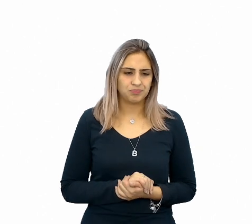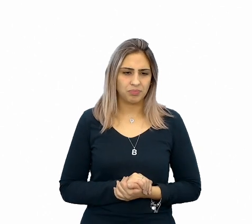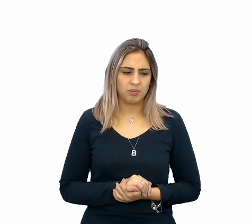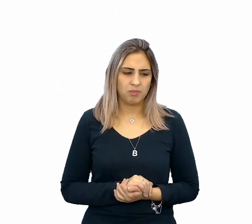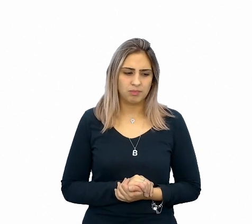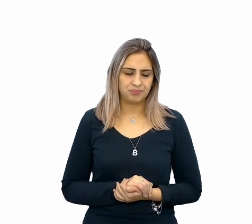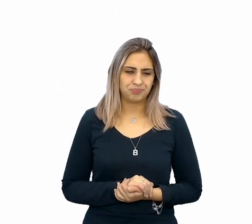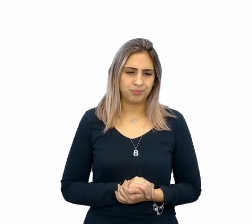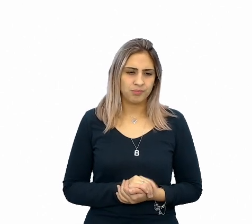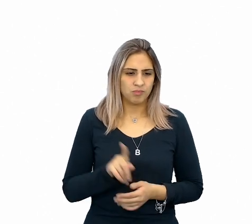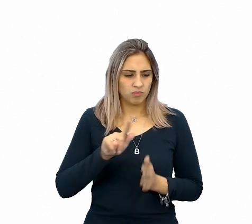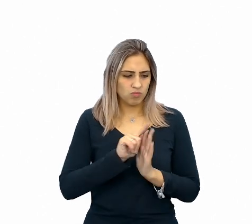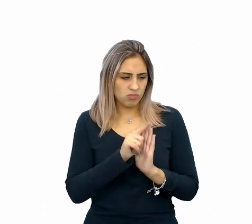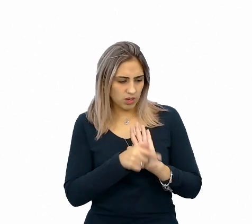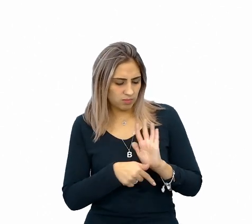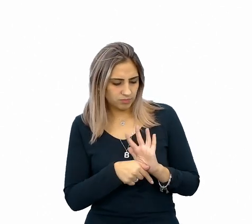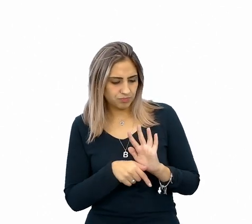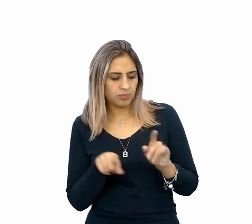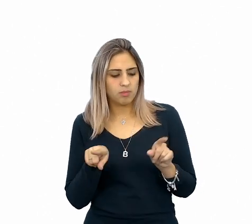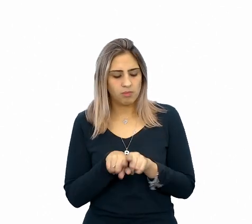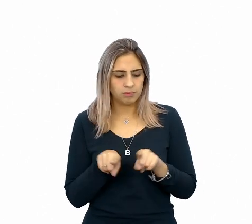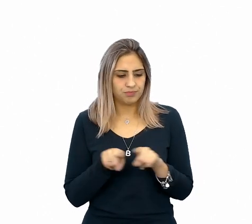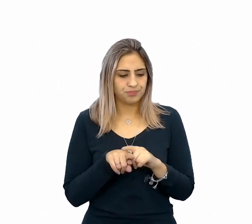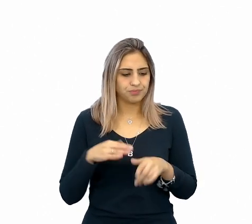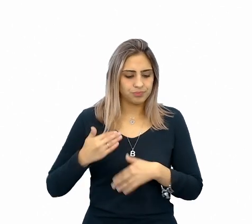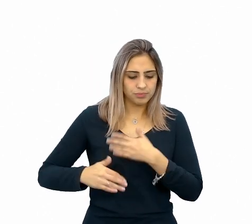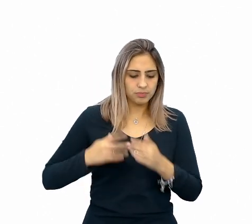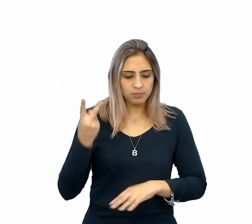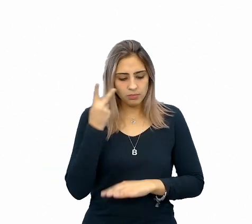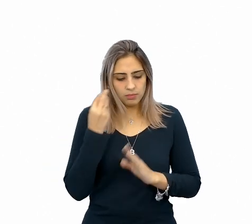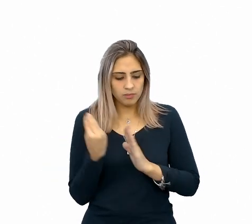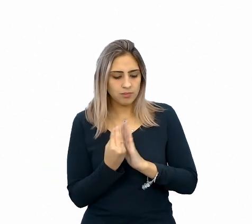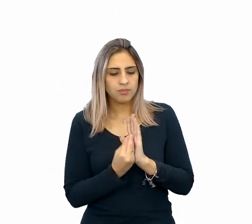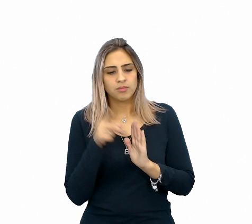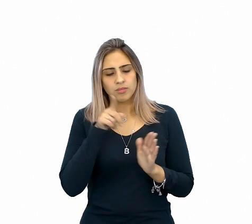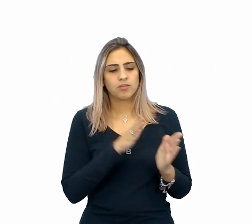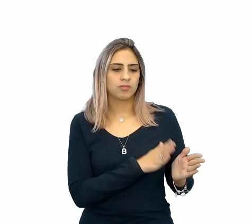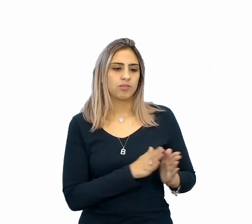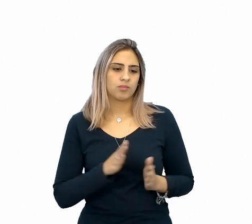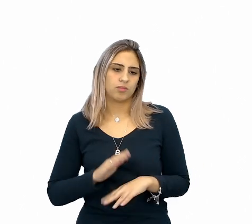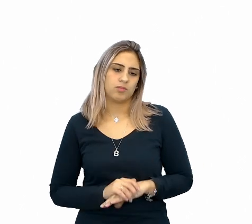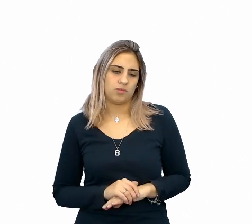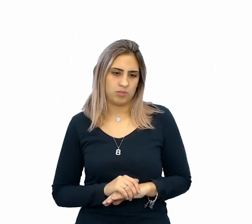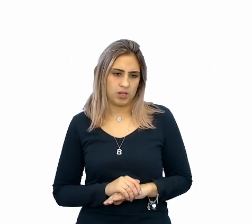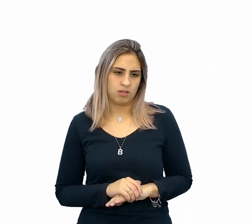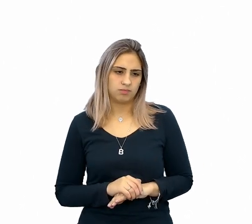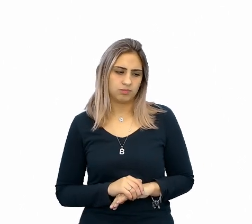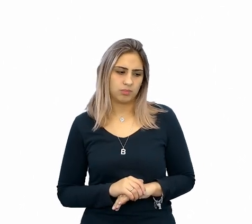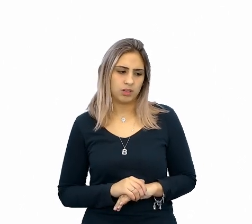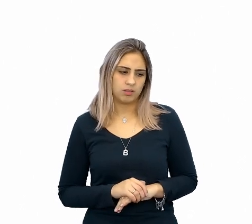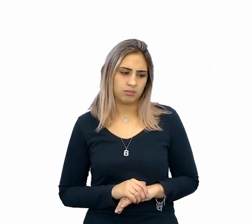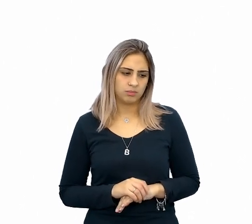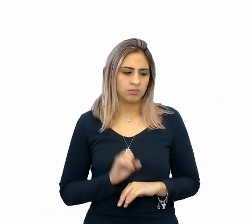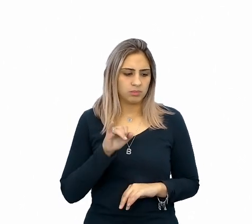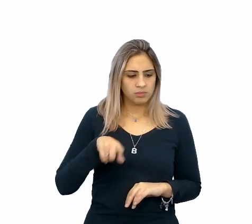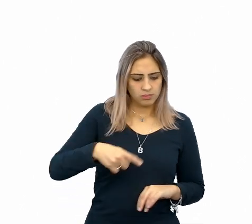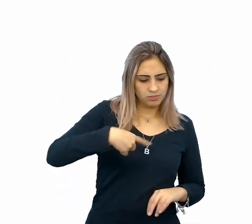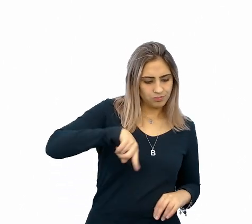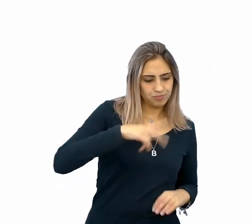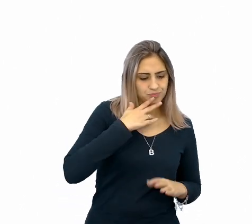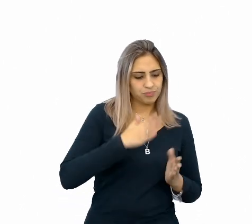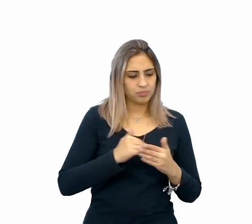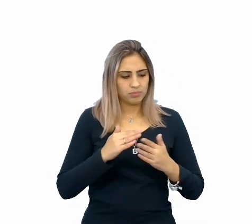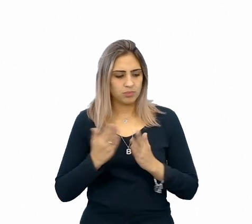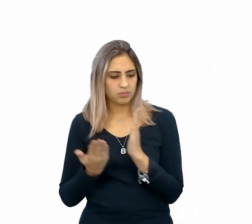para o gênero que está posto para que seja produzido. Então, se vocês consultarem